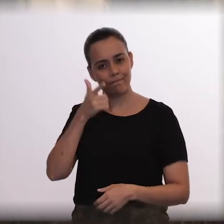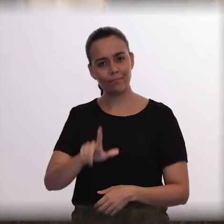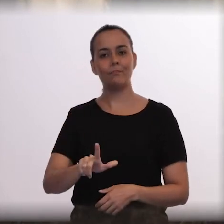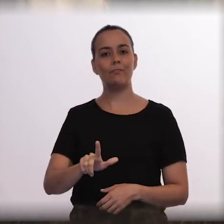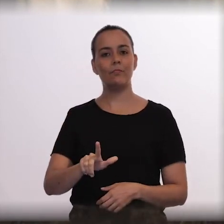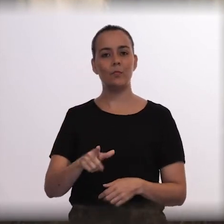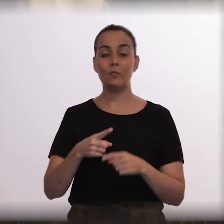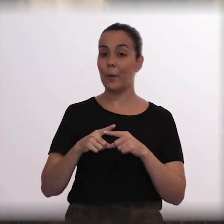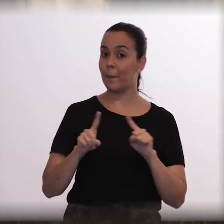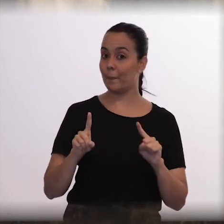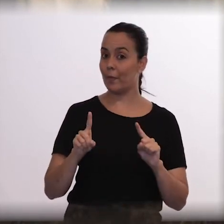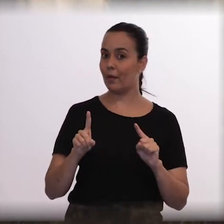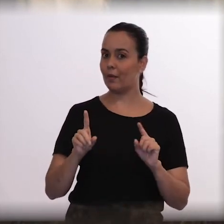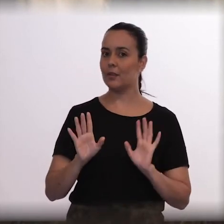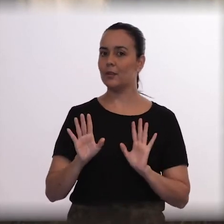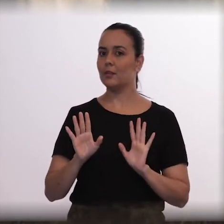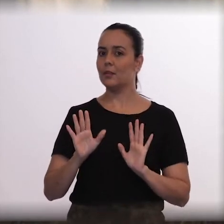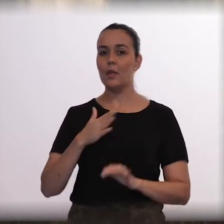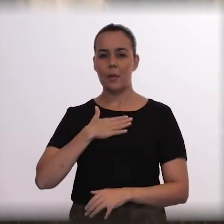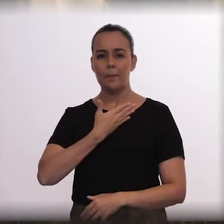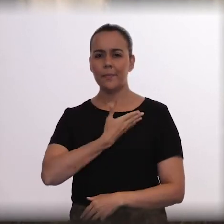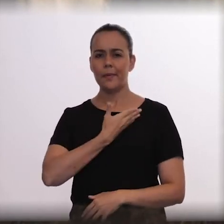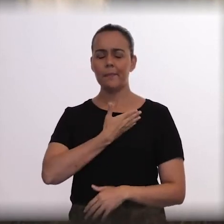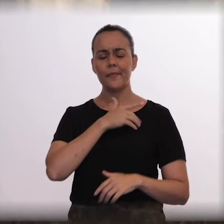Mas como ela já trabalhava, além